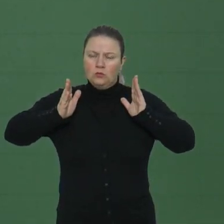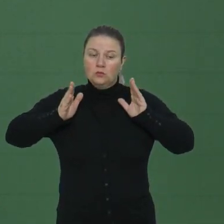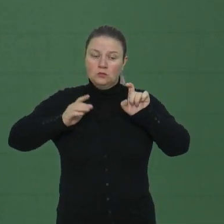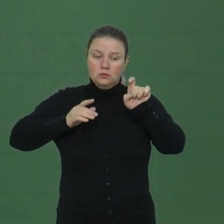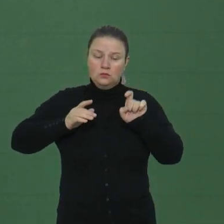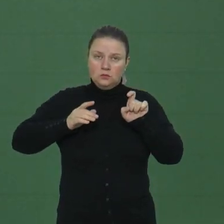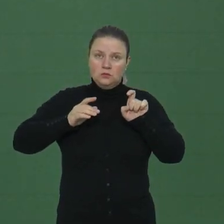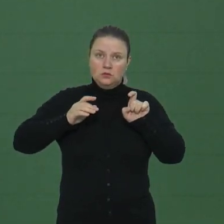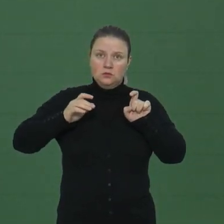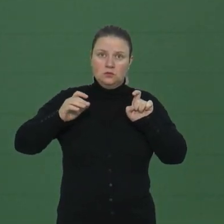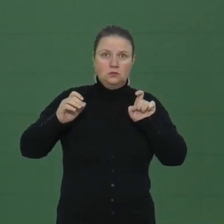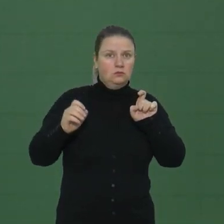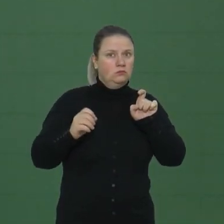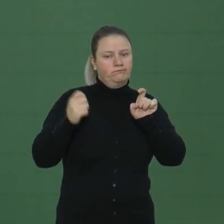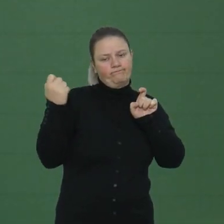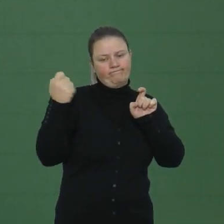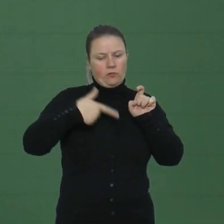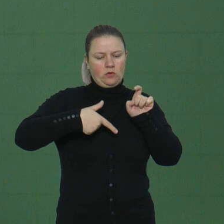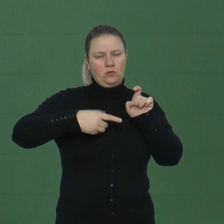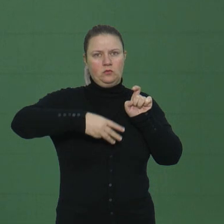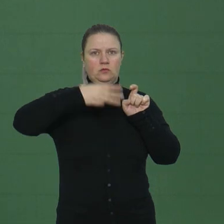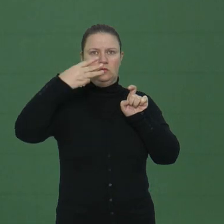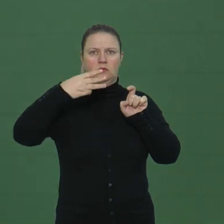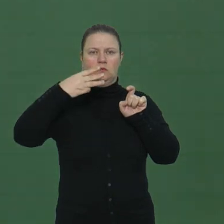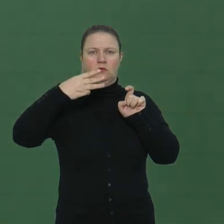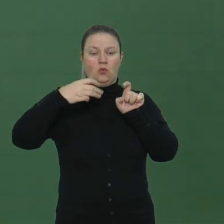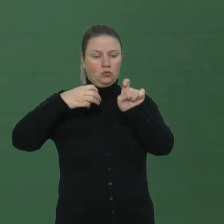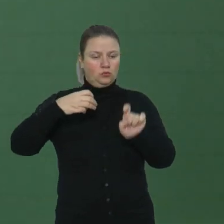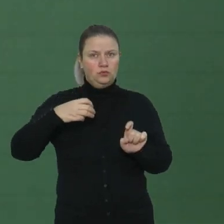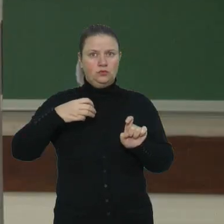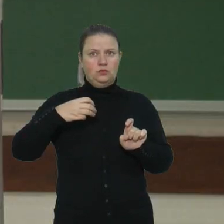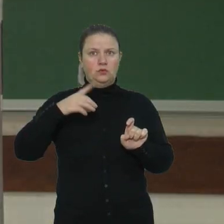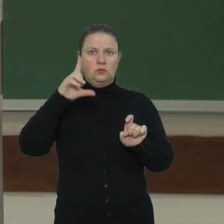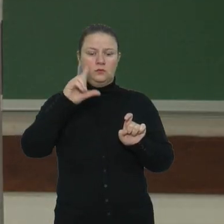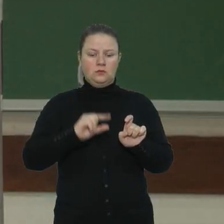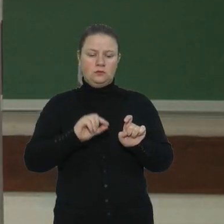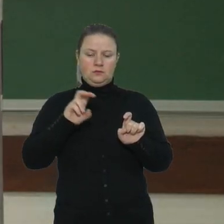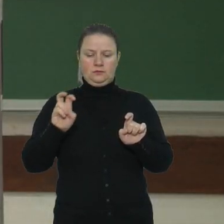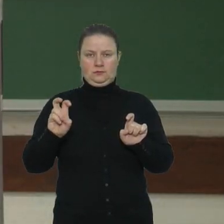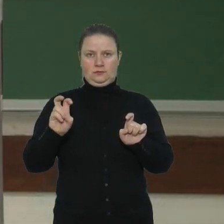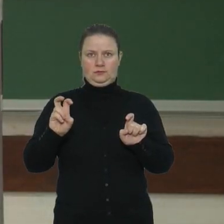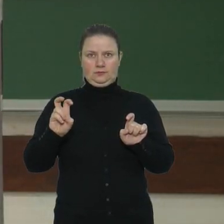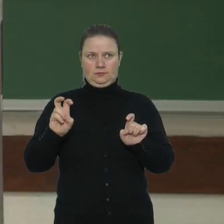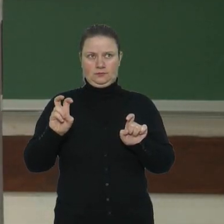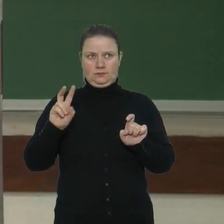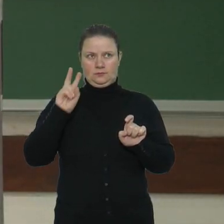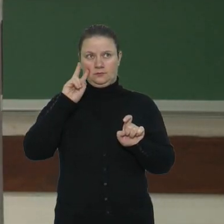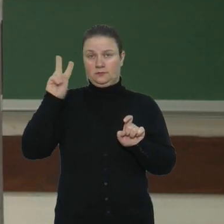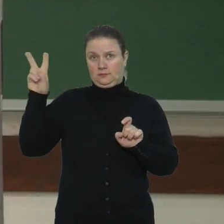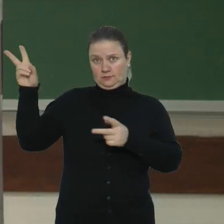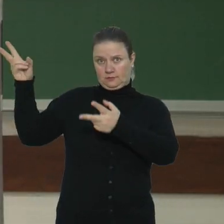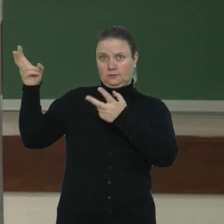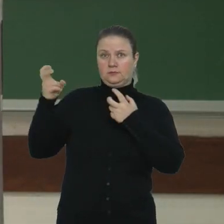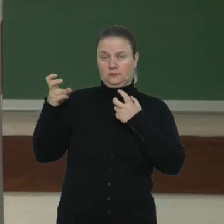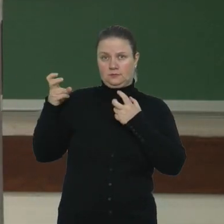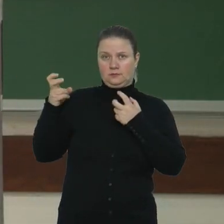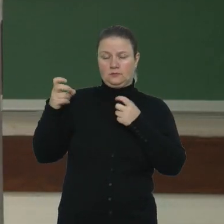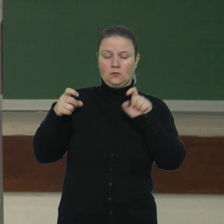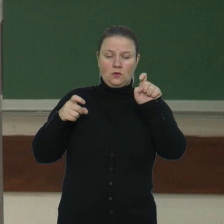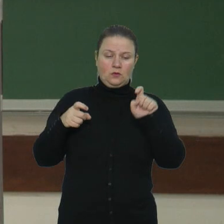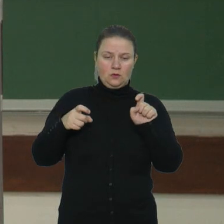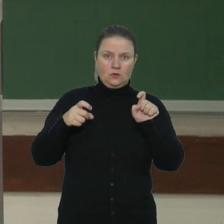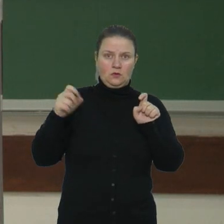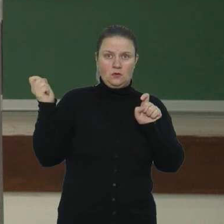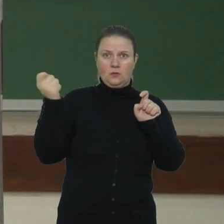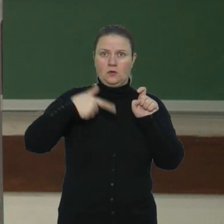3, ou o x tem que ser menor do que o 5, que é a relação que nós encontramos aqui, olha. X maior do que o 3 ou o x